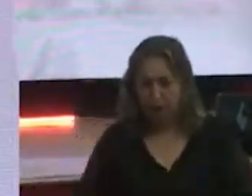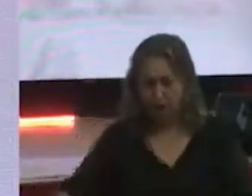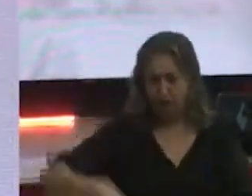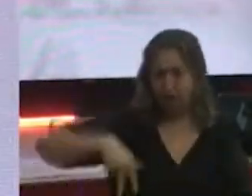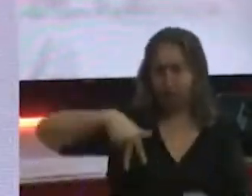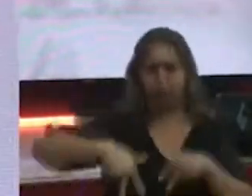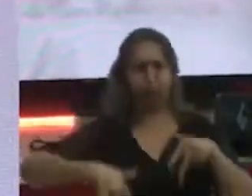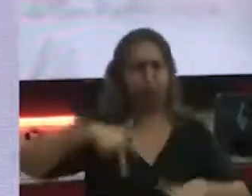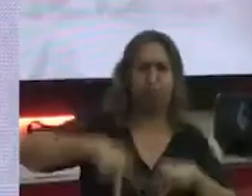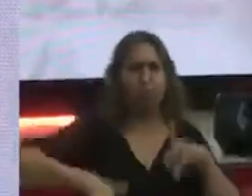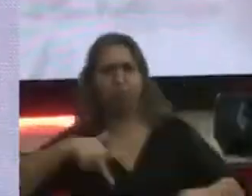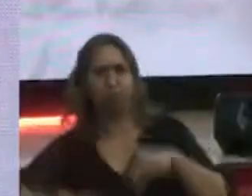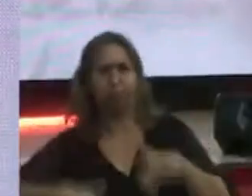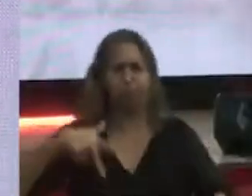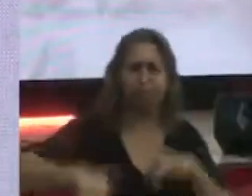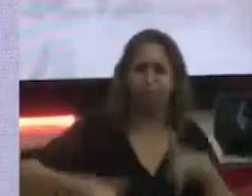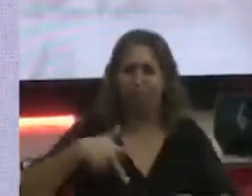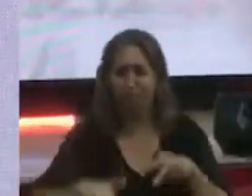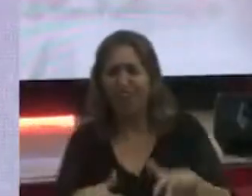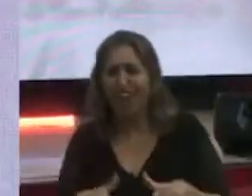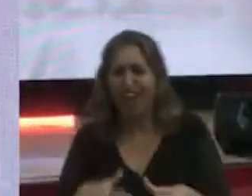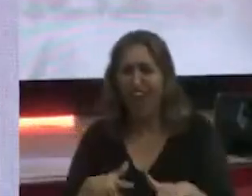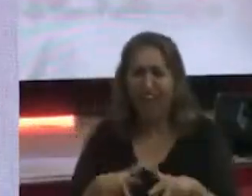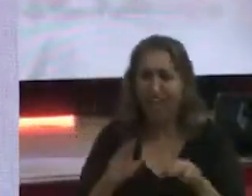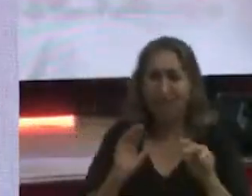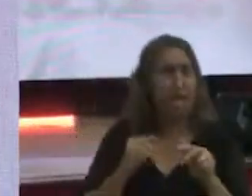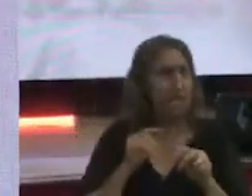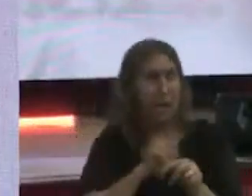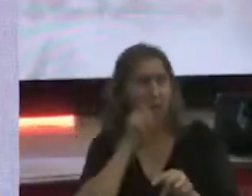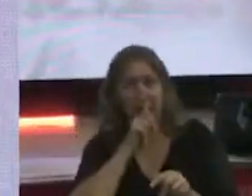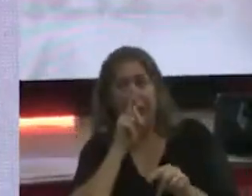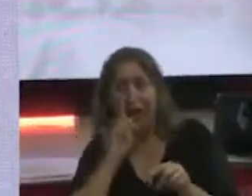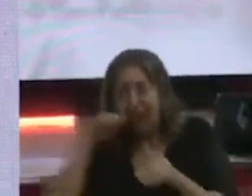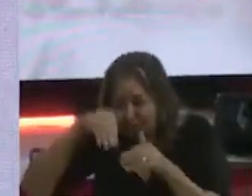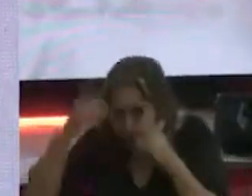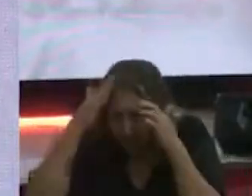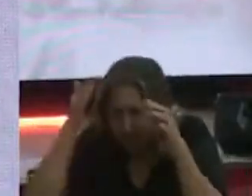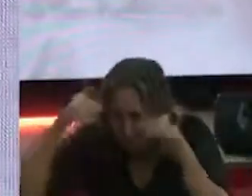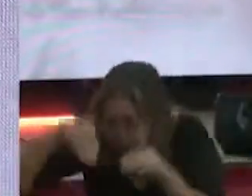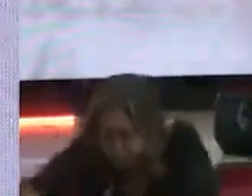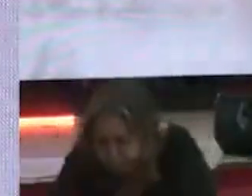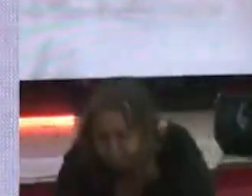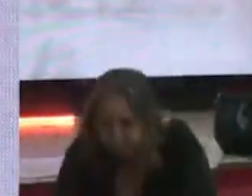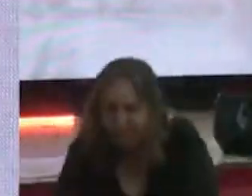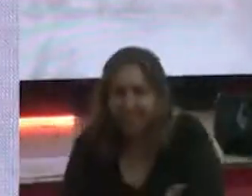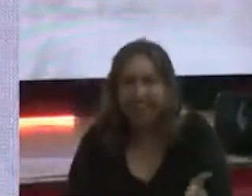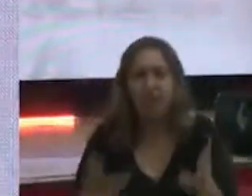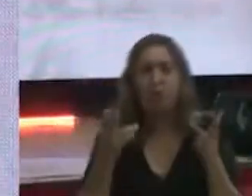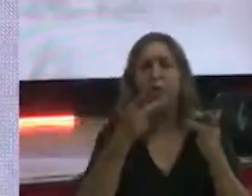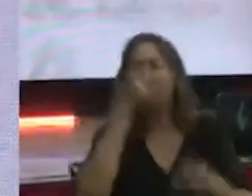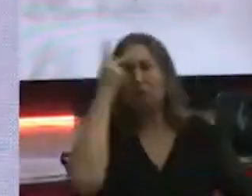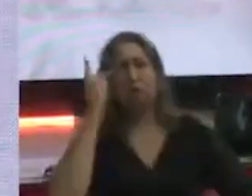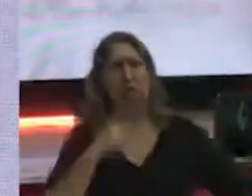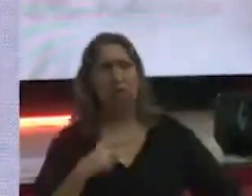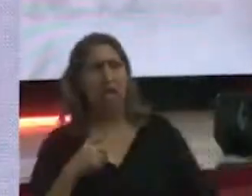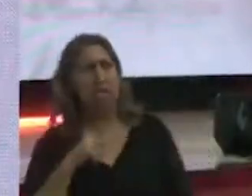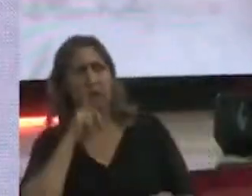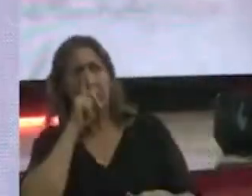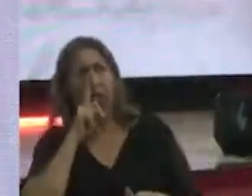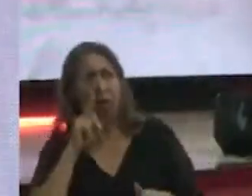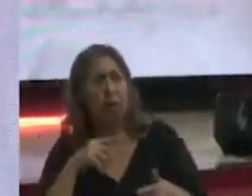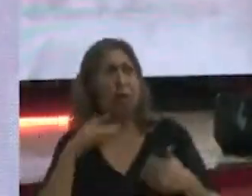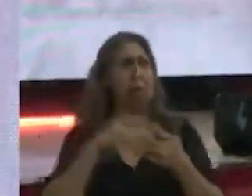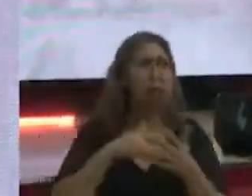Espírito enfrentam os problemas pessoas cheias do Espírito lidam com problemas você não